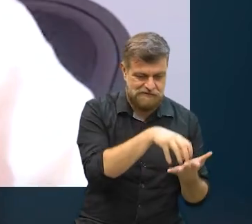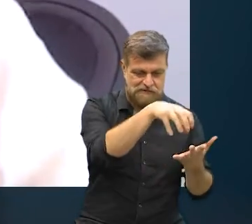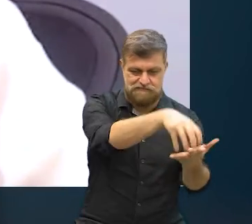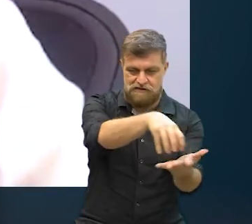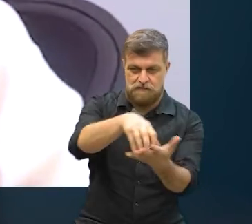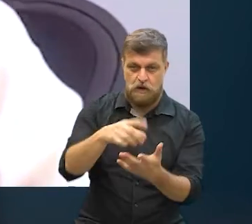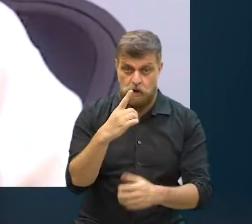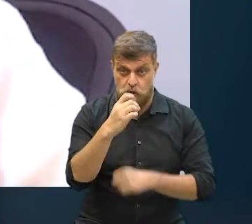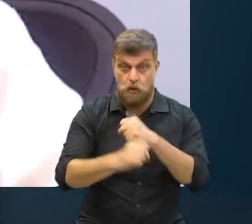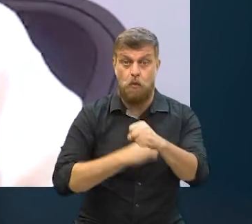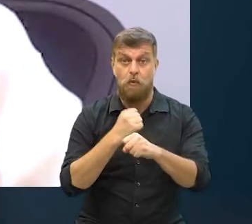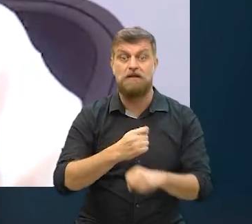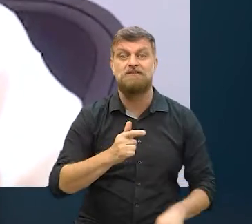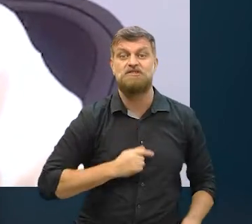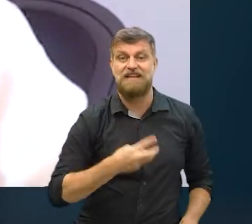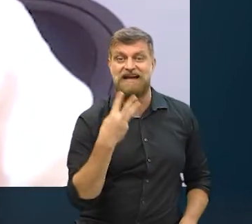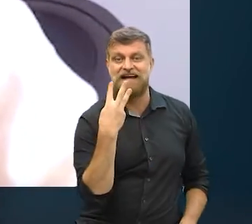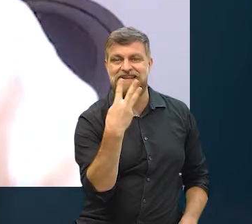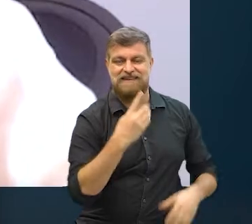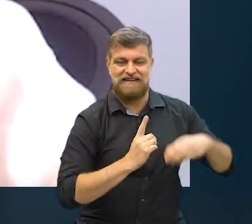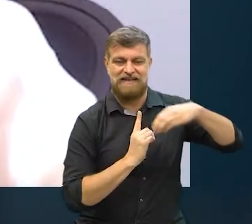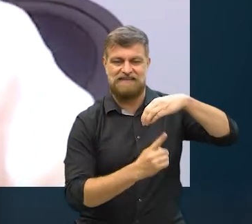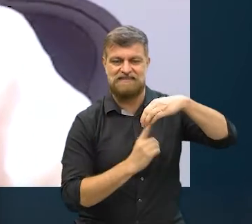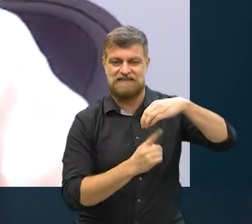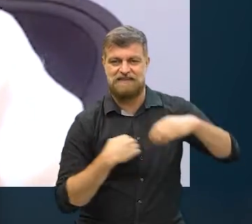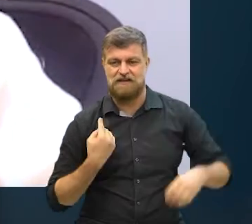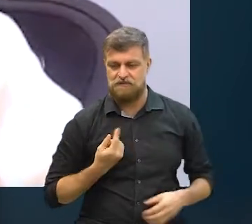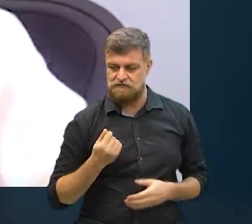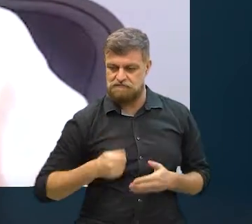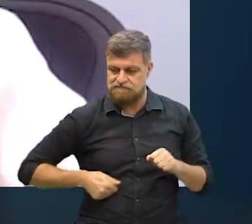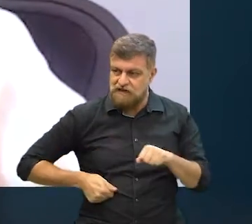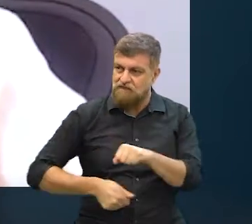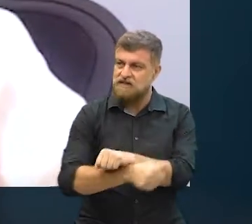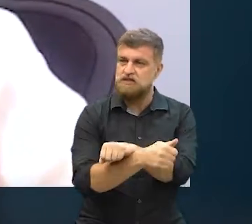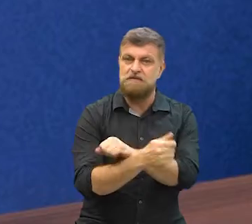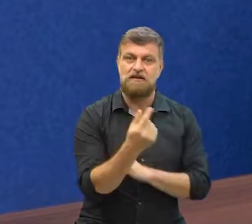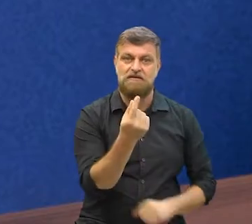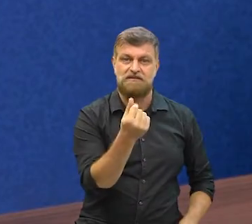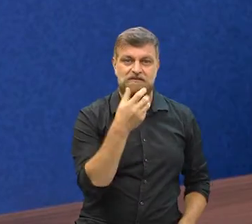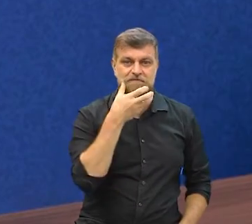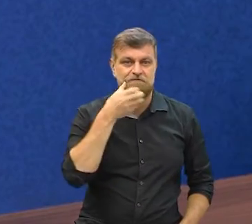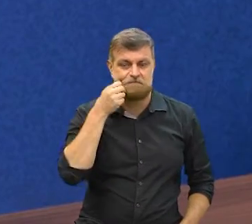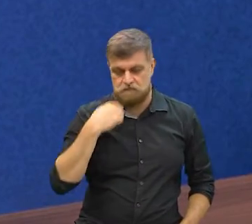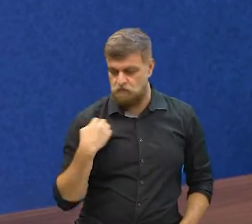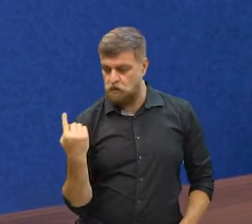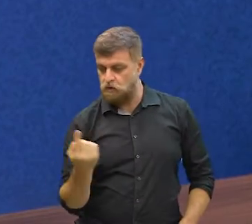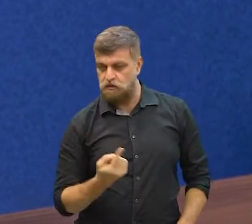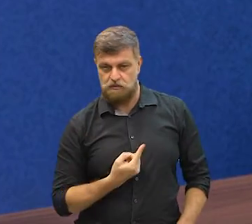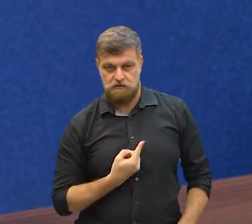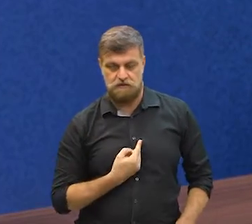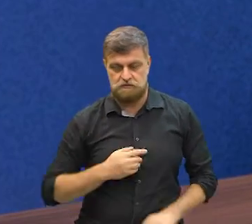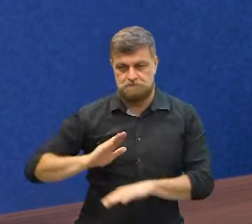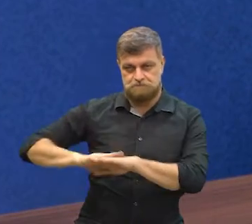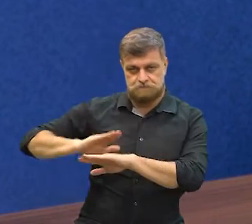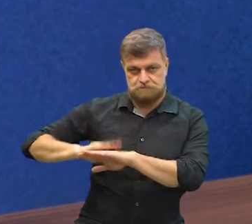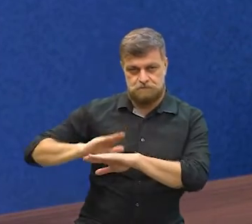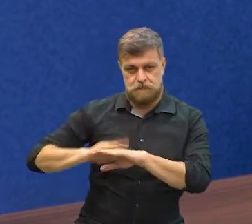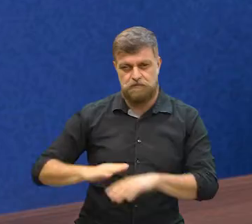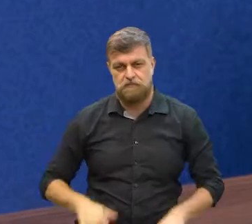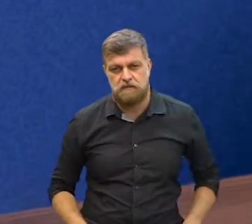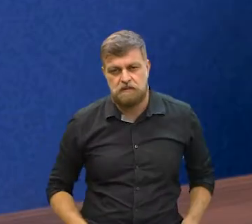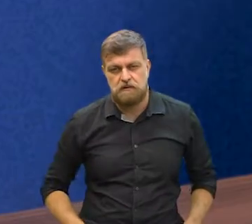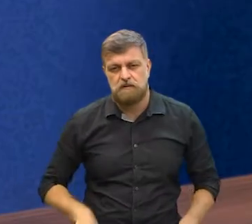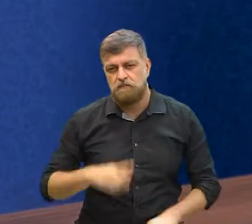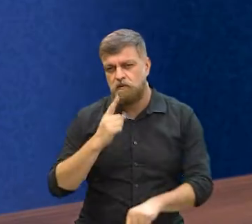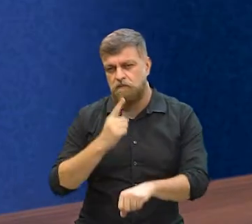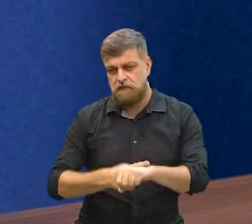muito rápido. Em apenas um ano a gente já tinha 3 clínicas com o nosso próprio investimento. 3 clínicas com próprio